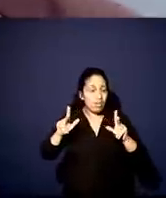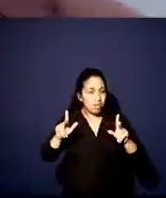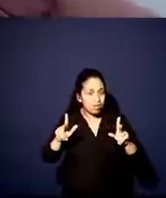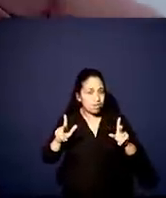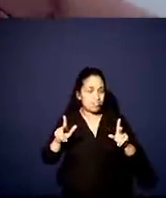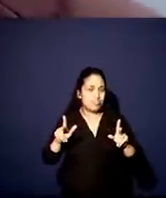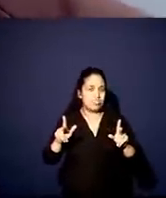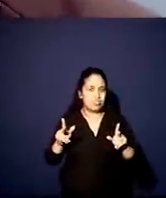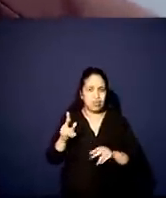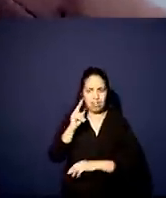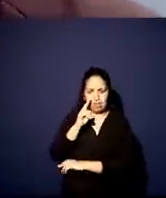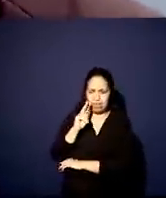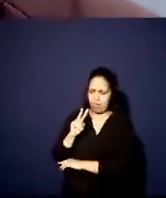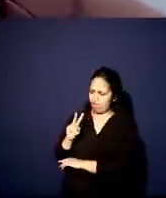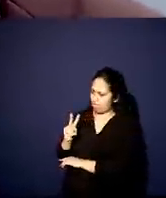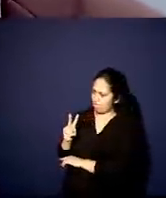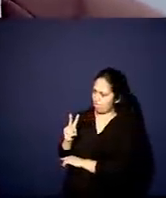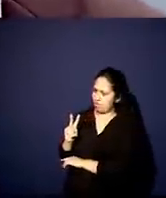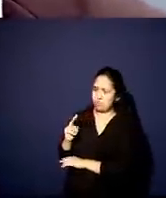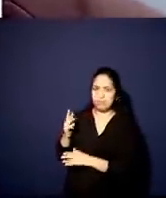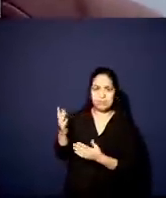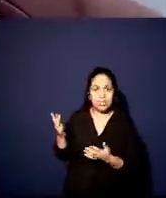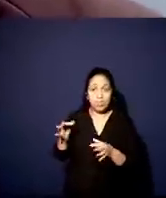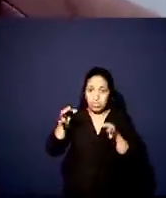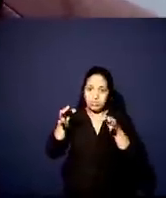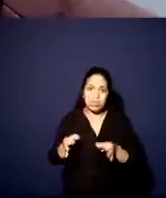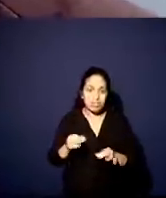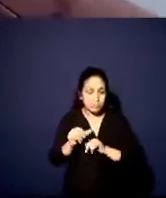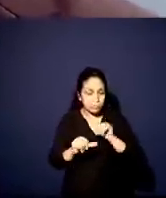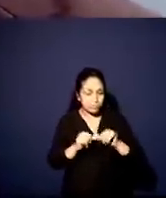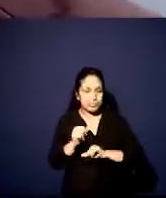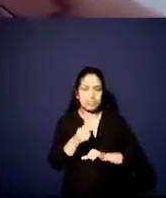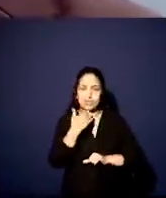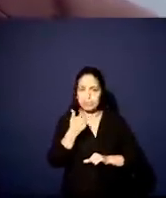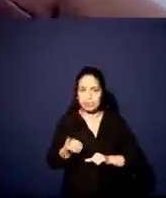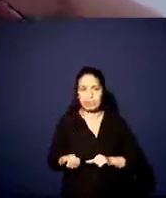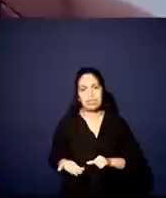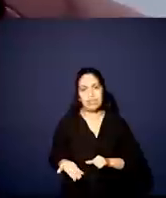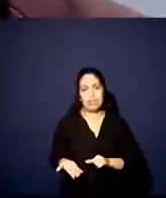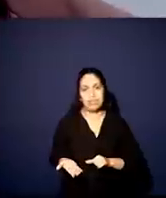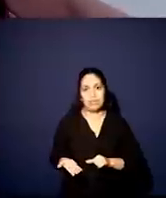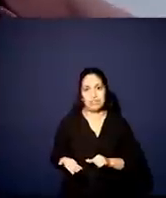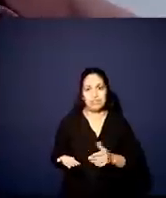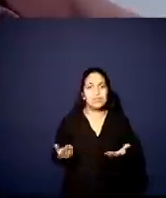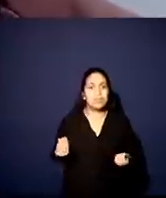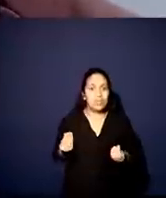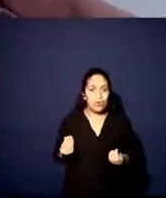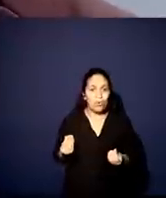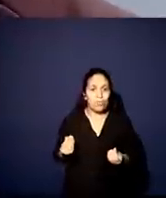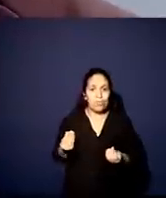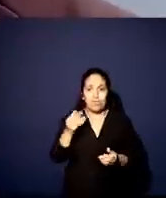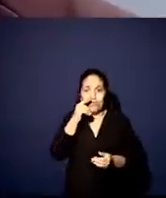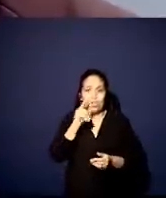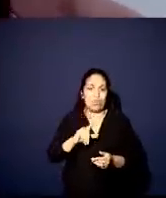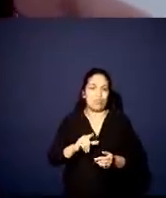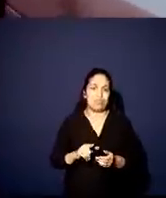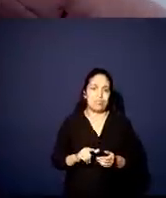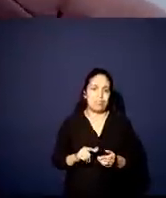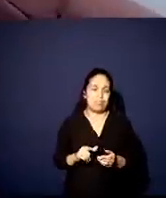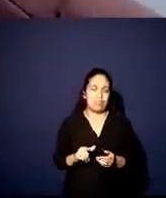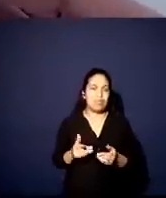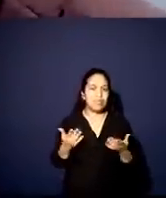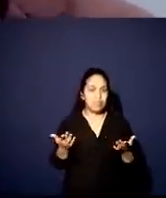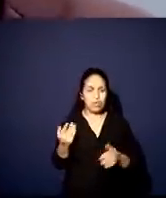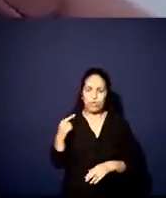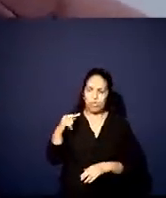posteriori, está muito justa, está muito ambiciosa para a gente alcançar esses níveis. Então eu